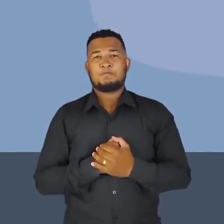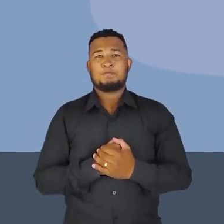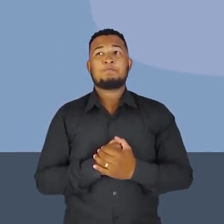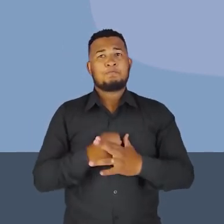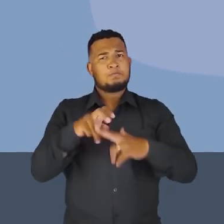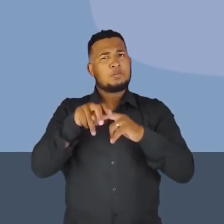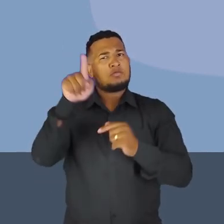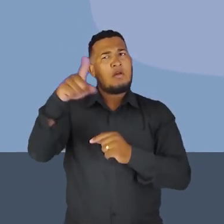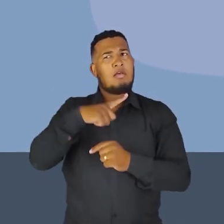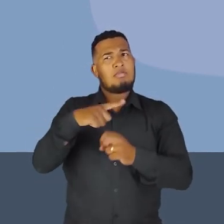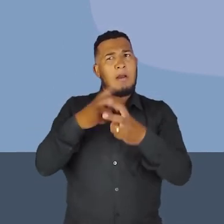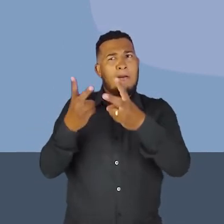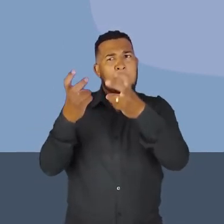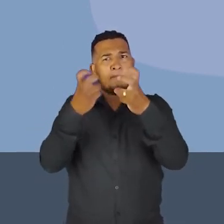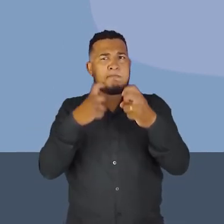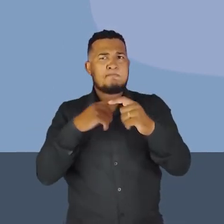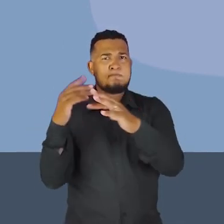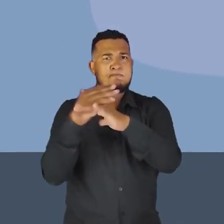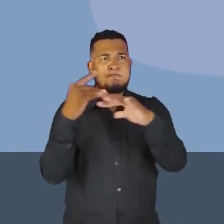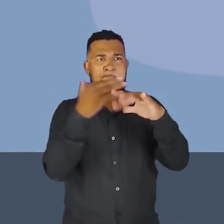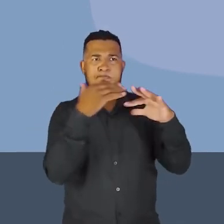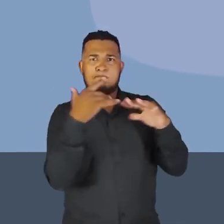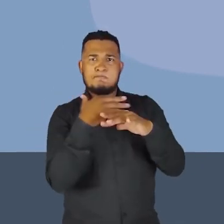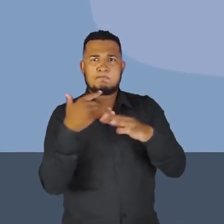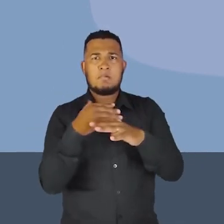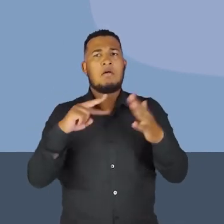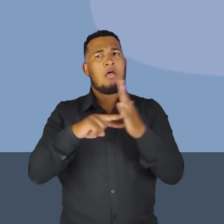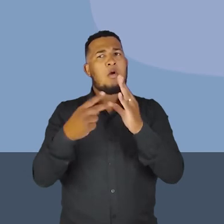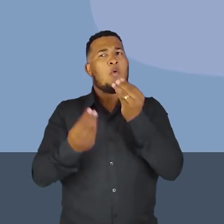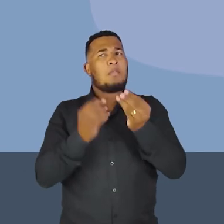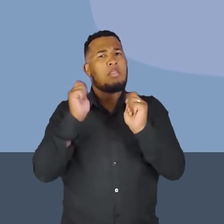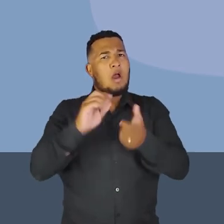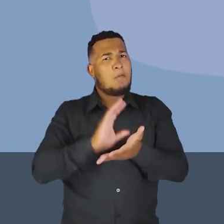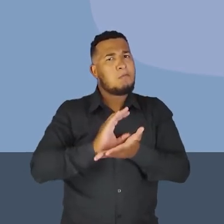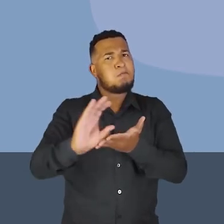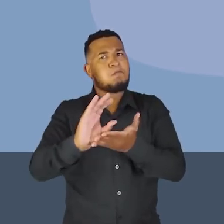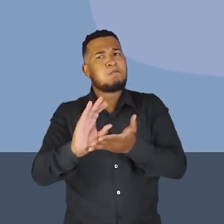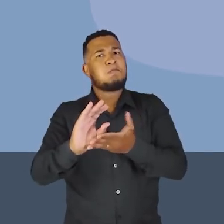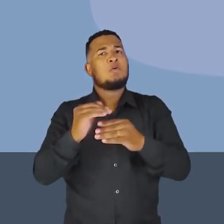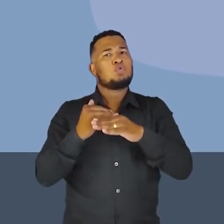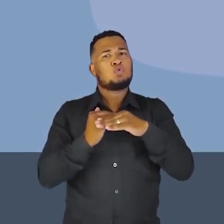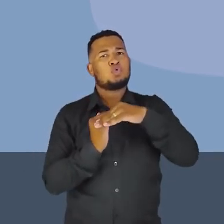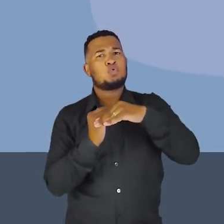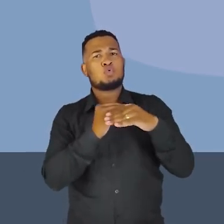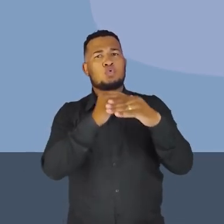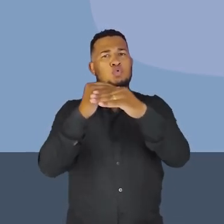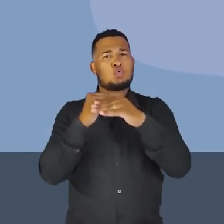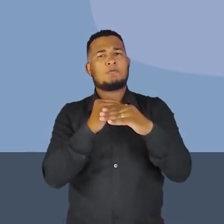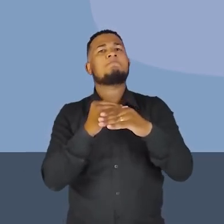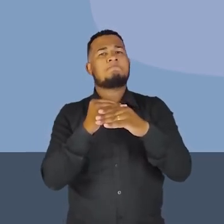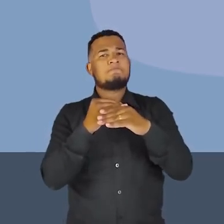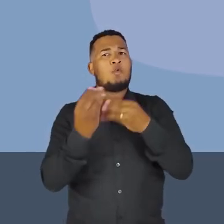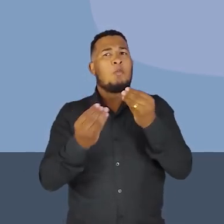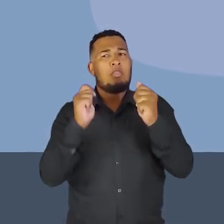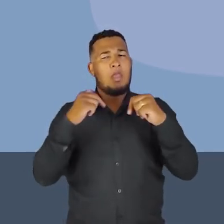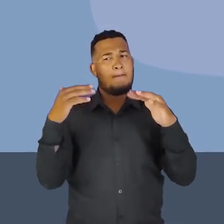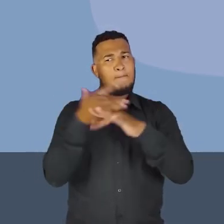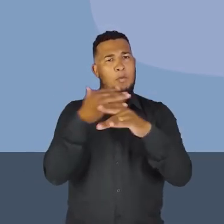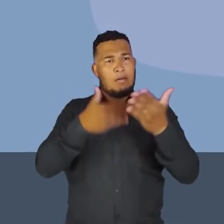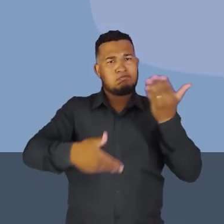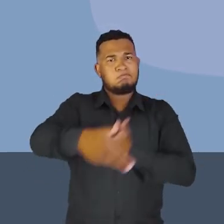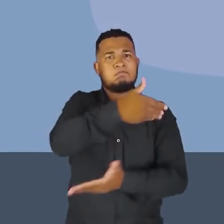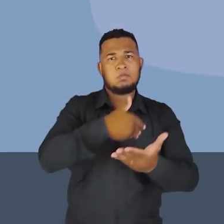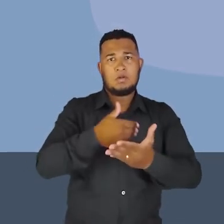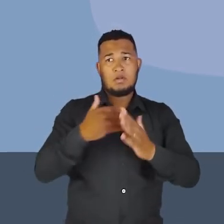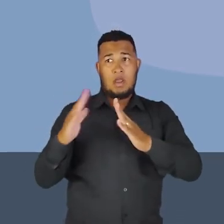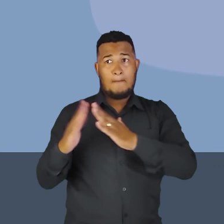Sustentável analisou as demandas da cidade para direcionar os investimentos para ações de desenvolvimento sustentável na área de mobilidade urbana,